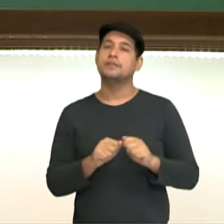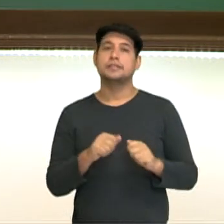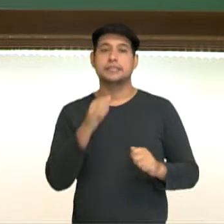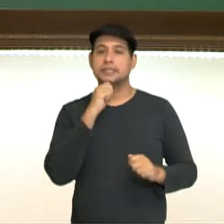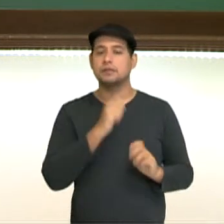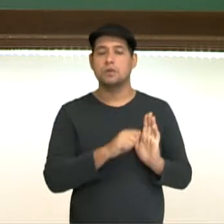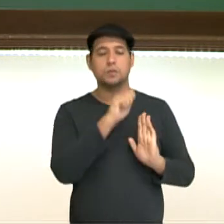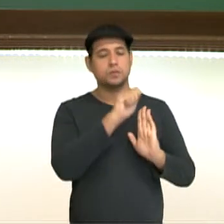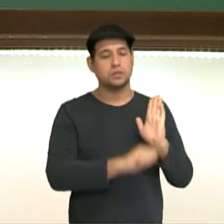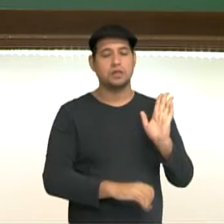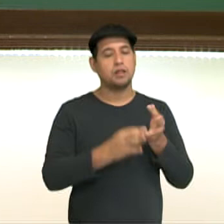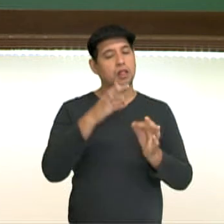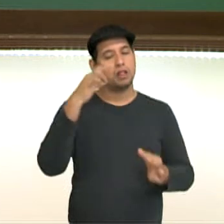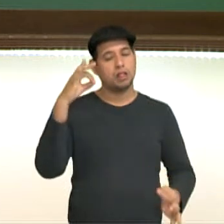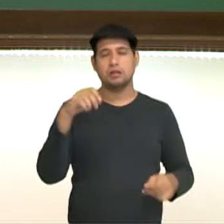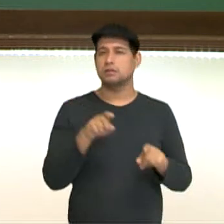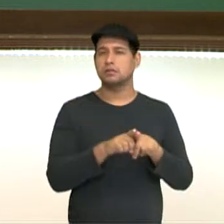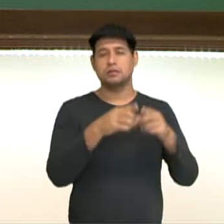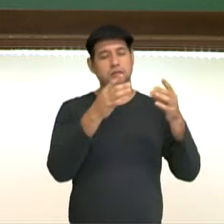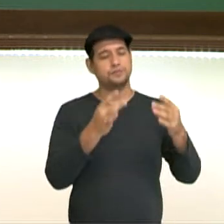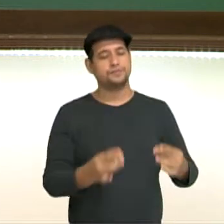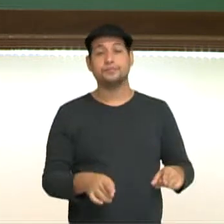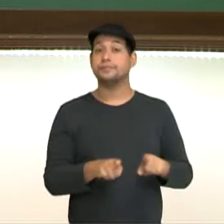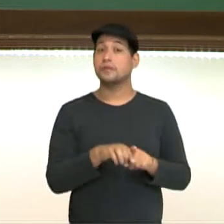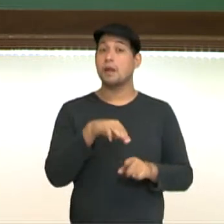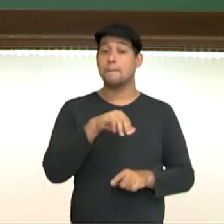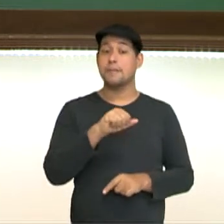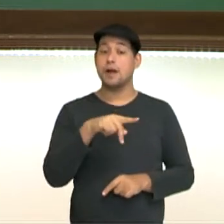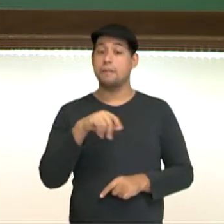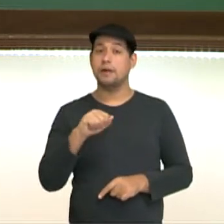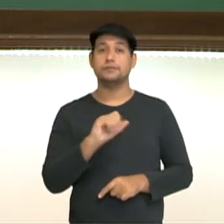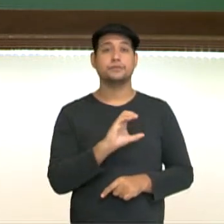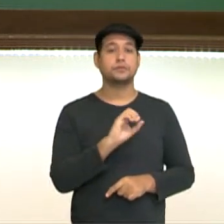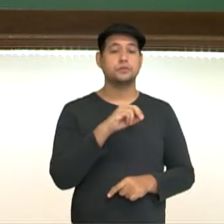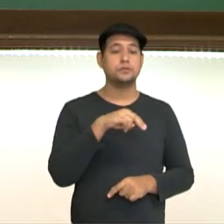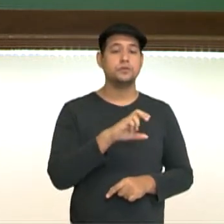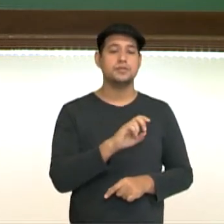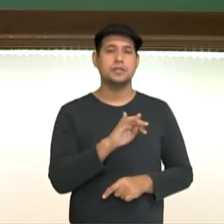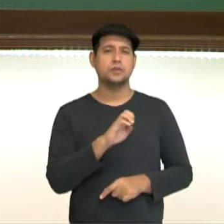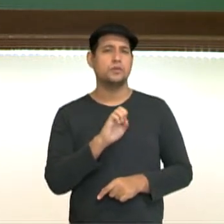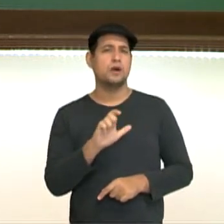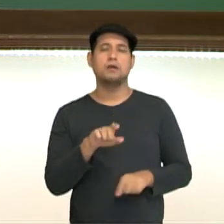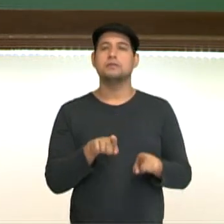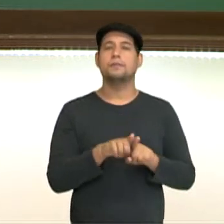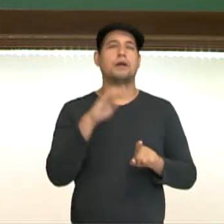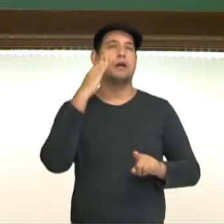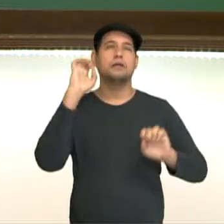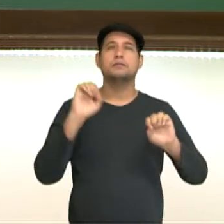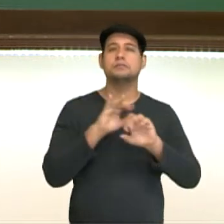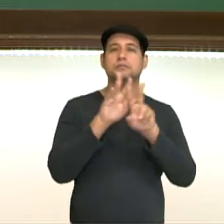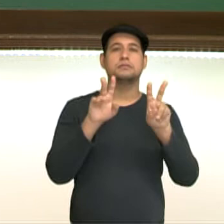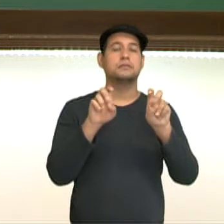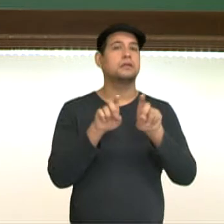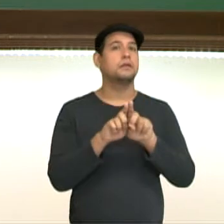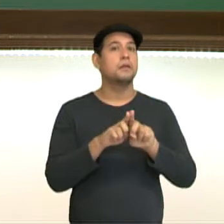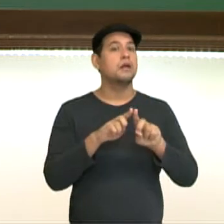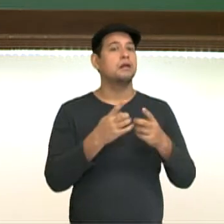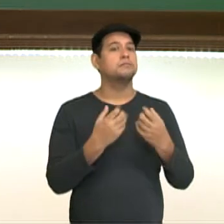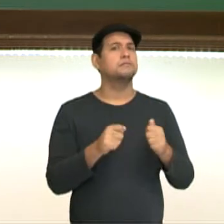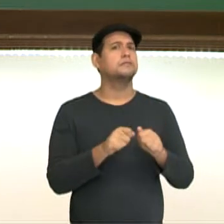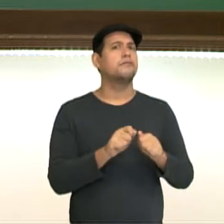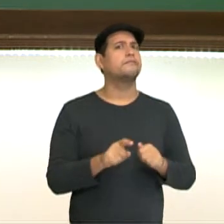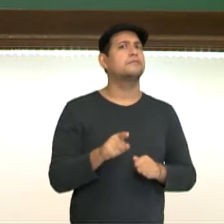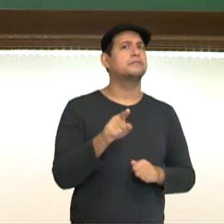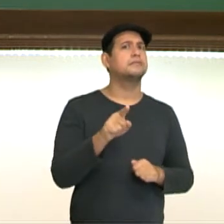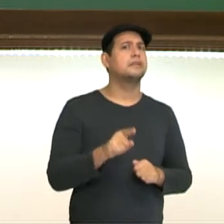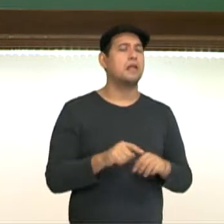texto corrido, ou itens, ou mapa conceitual, que ajude bastante no seu entendimento sobre o assunto e que viabilize você a